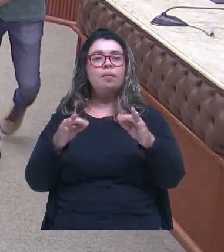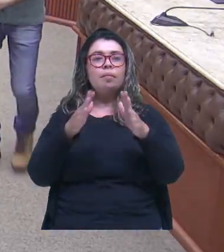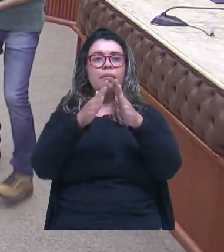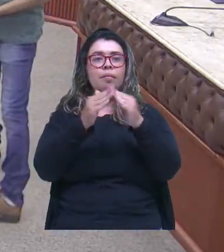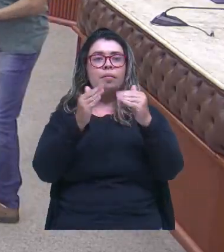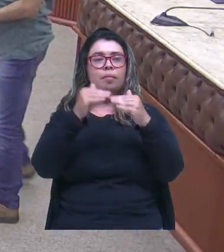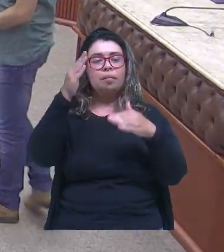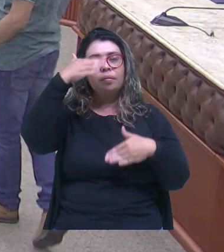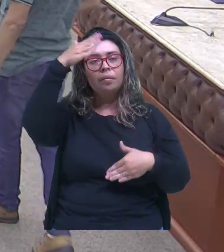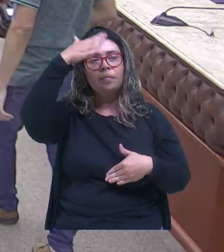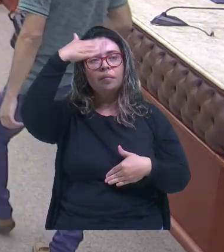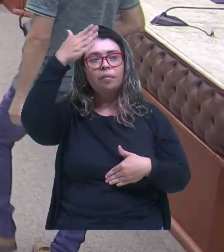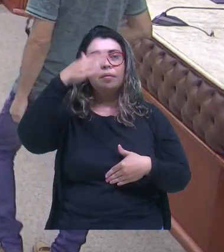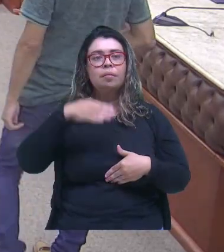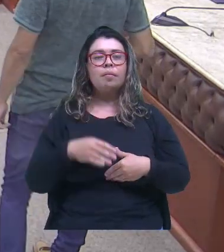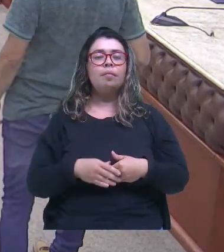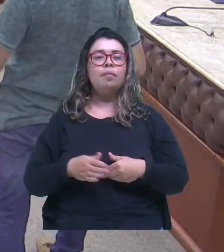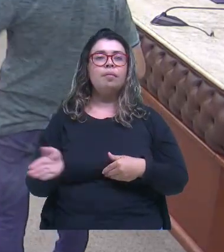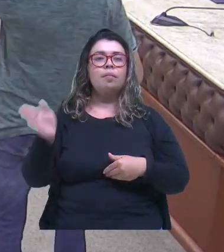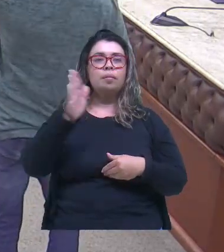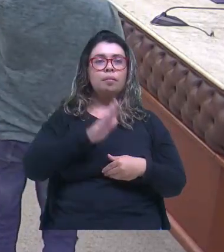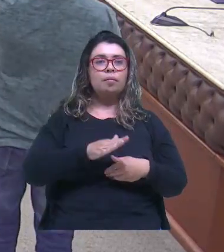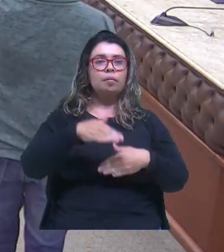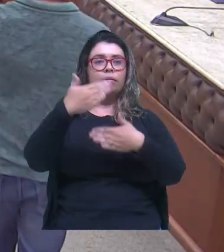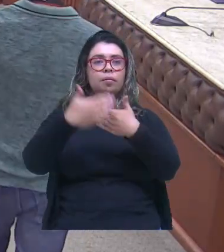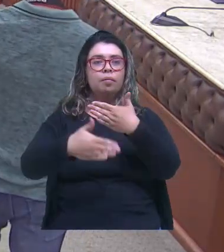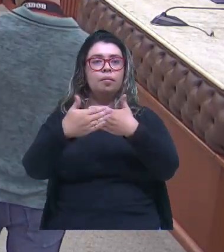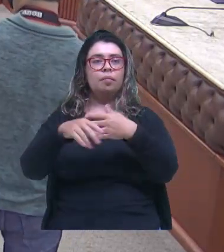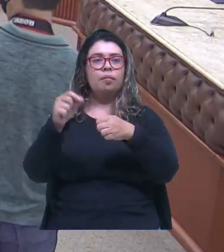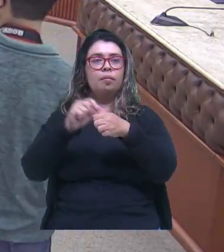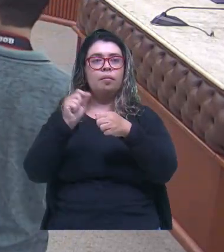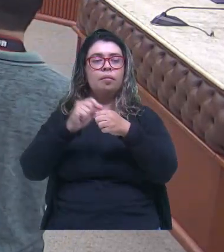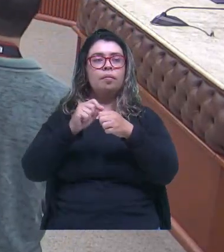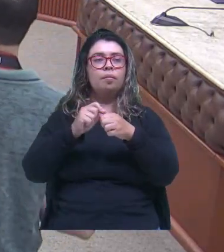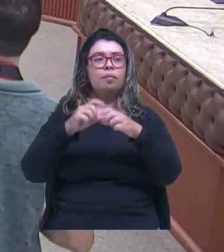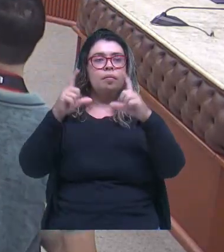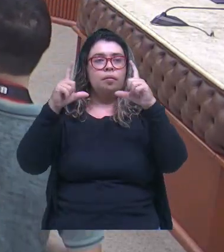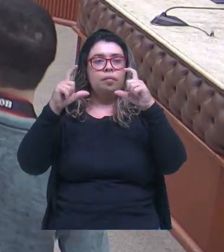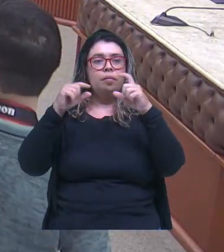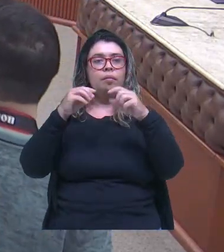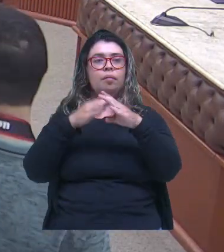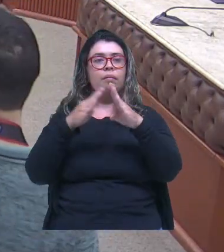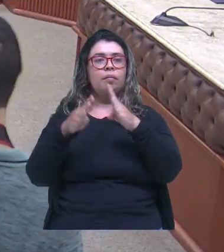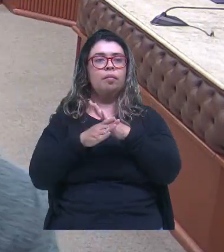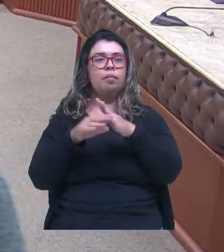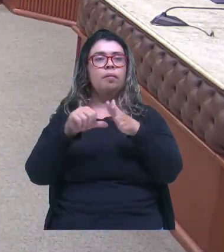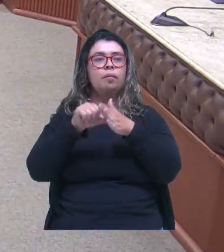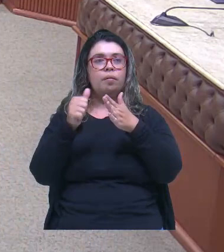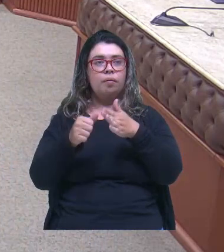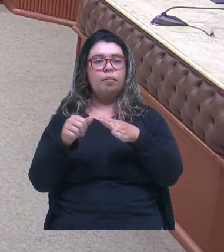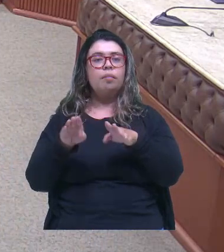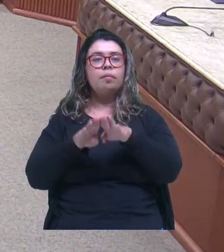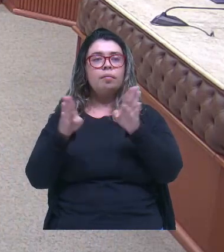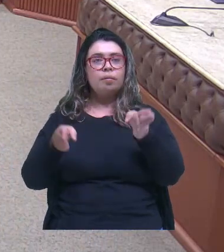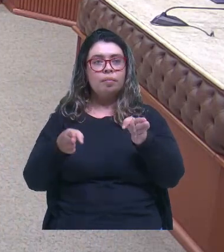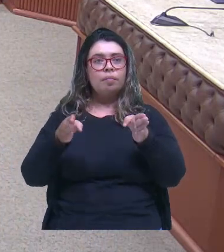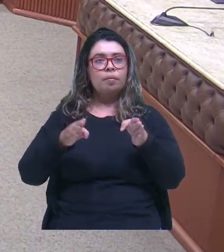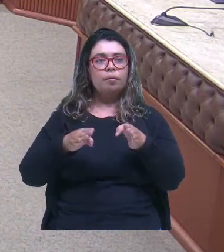os homenageados, por favor, viessem à frente para fazer a foto de todos eles. A primeira mesa? É? Vamos descer,